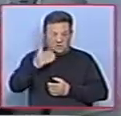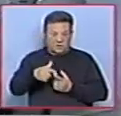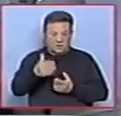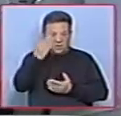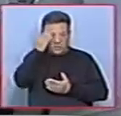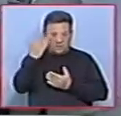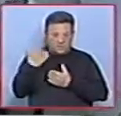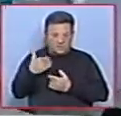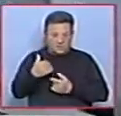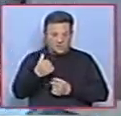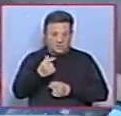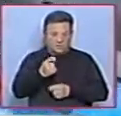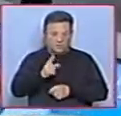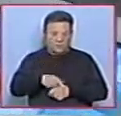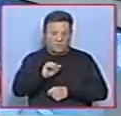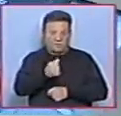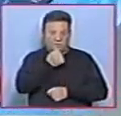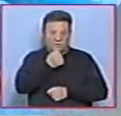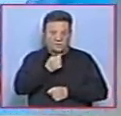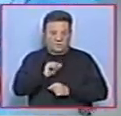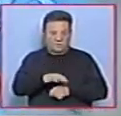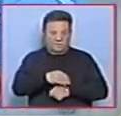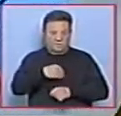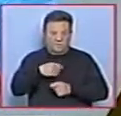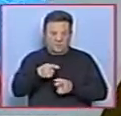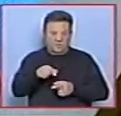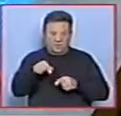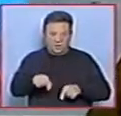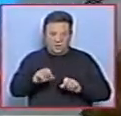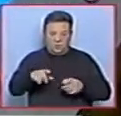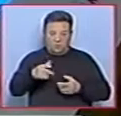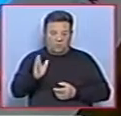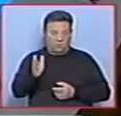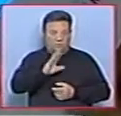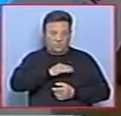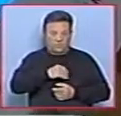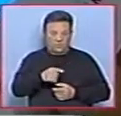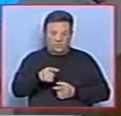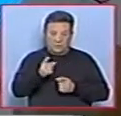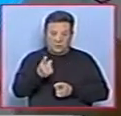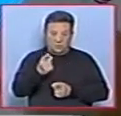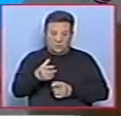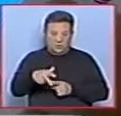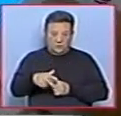capacidades no momento da tomada de decisões clínicas. Aqui ou em qualquer parte do mundo, este é um